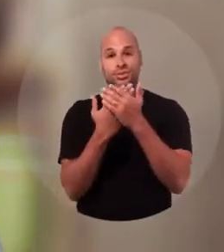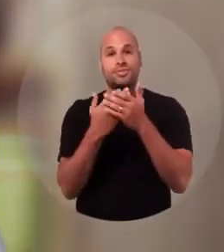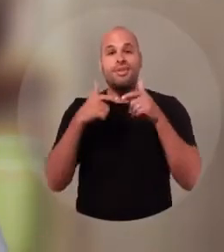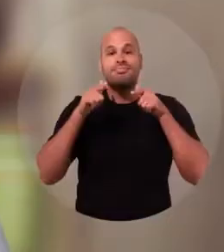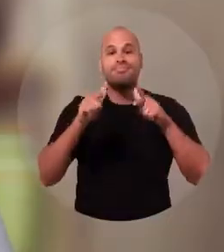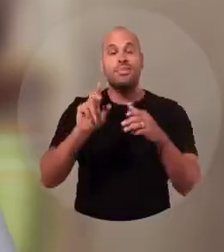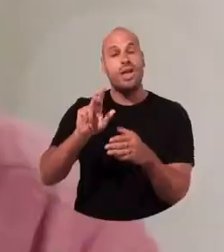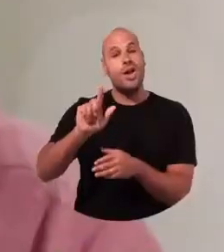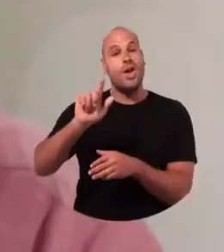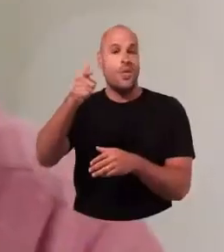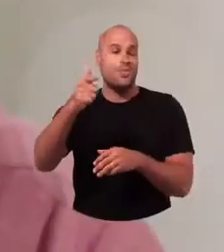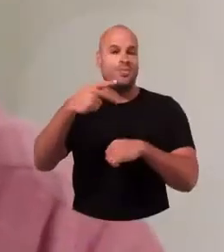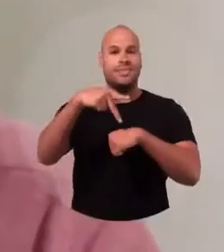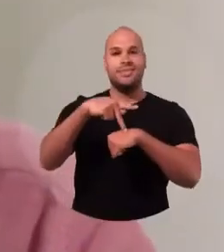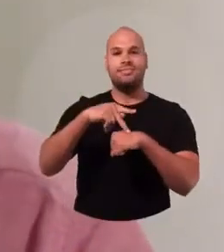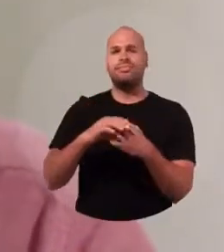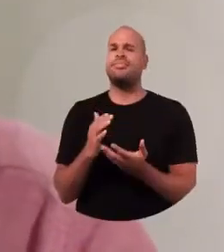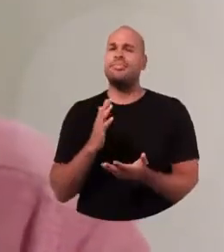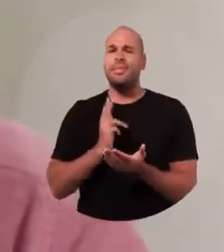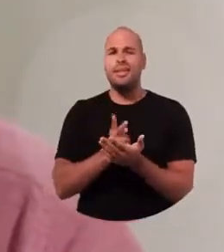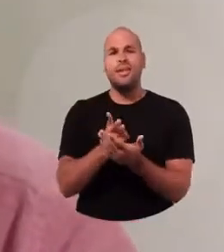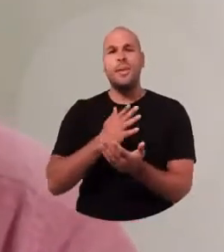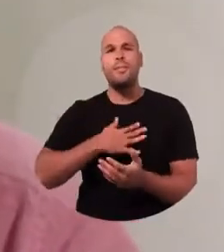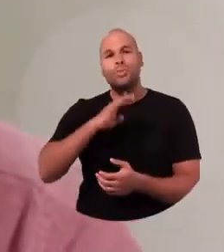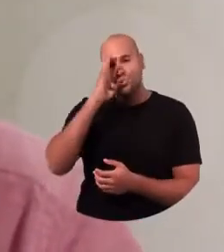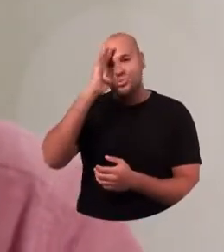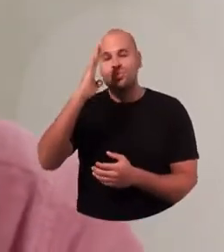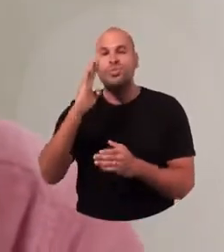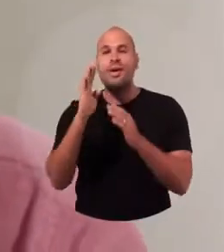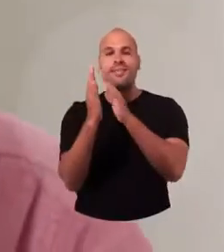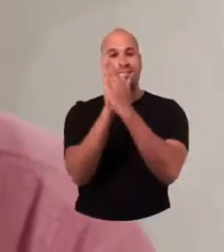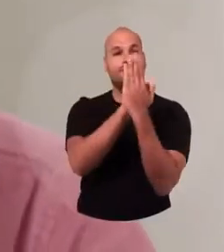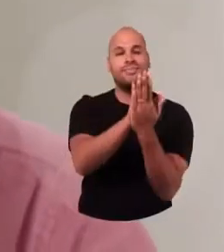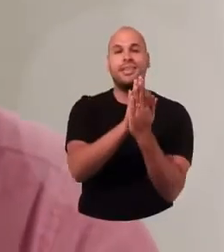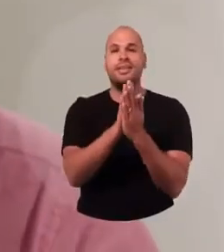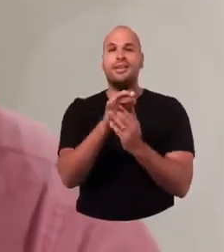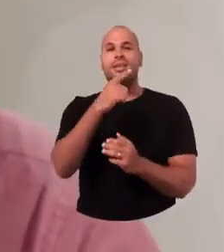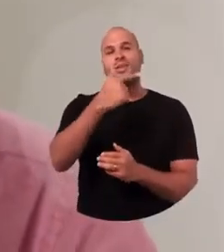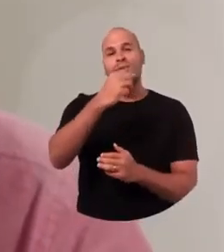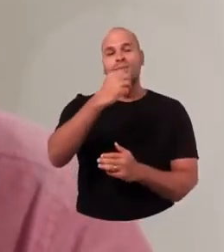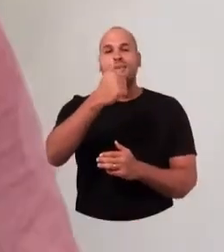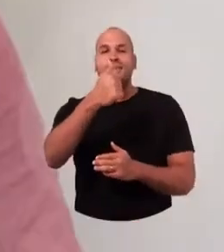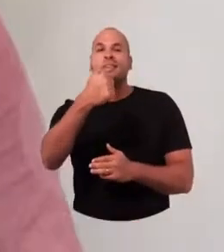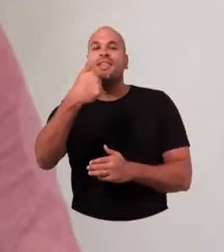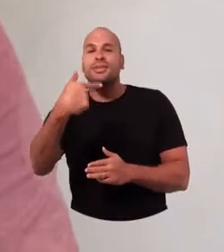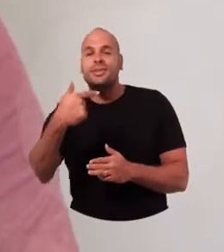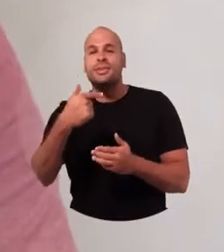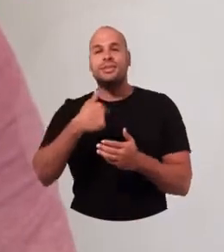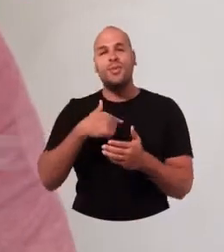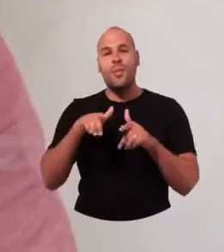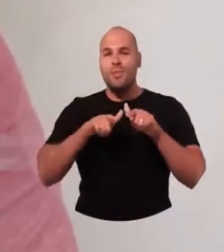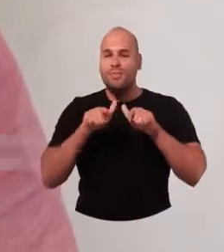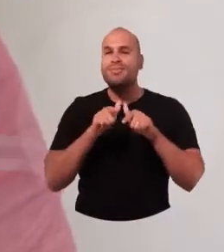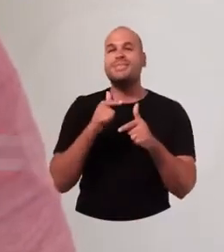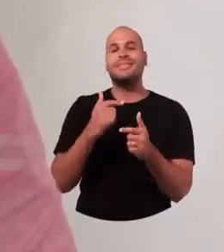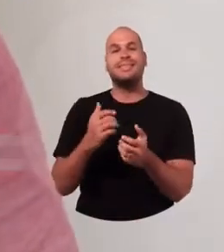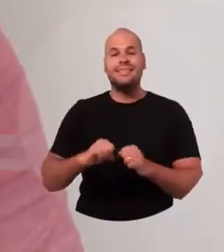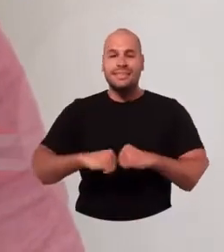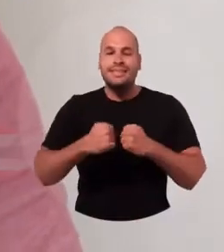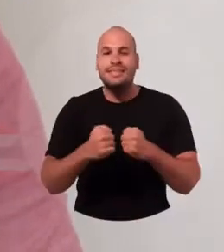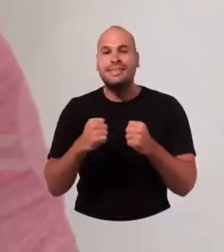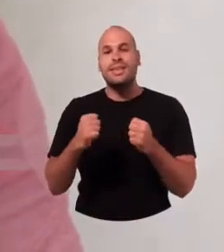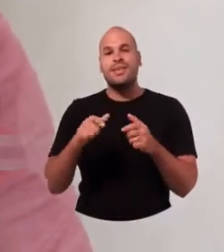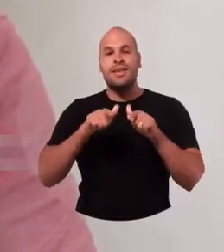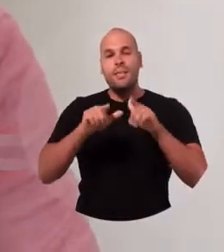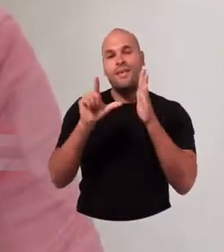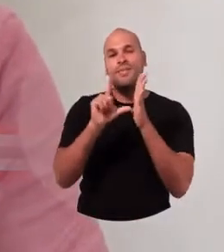outros países. Sempre foi o meu sonho de participar do intercâmbio. Em 2012 eu comecei a dar o gás, eu trabalhava no comércio, mas